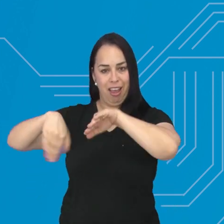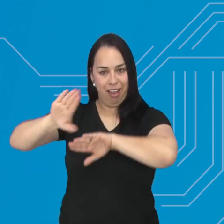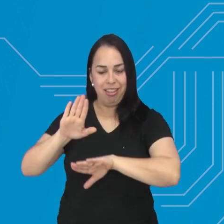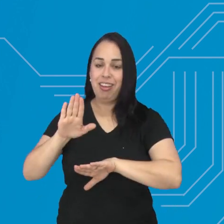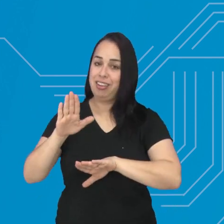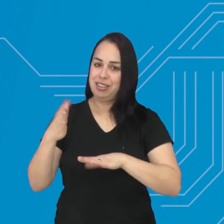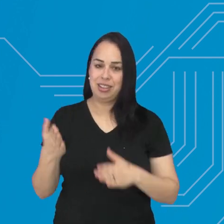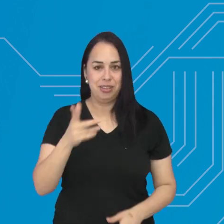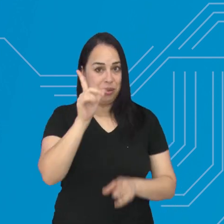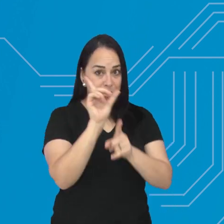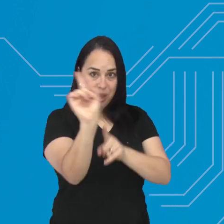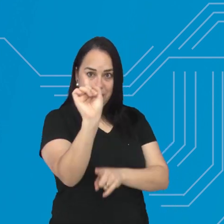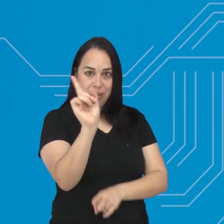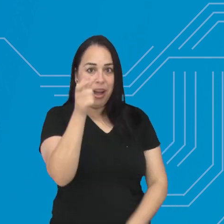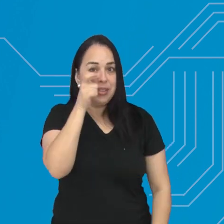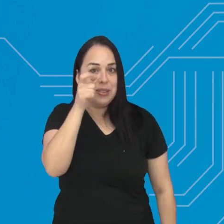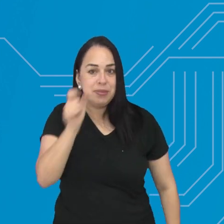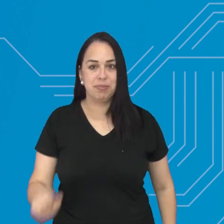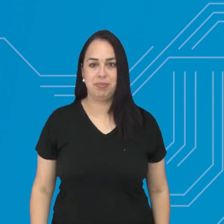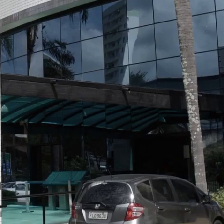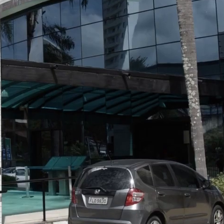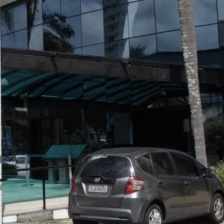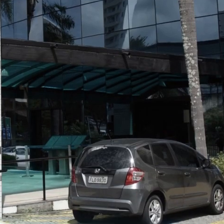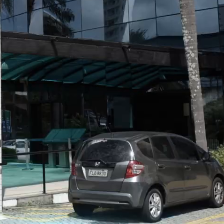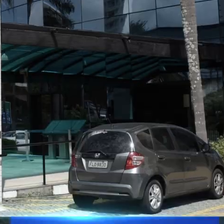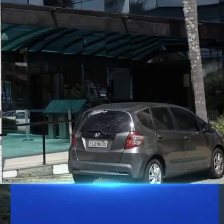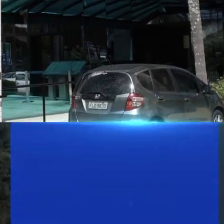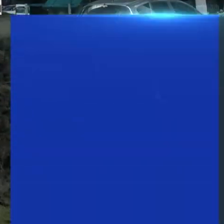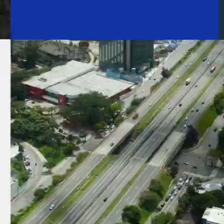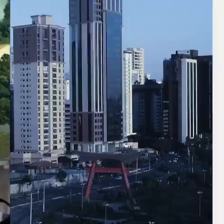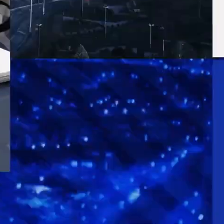karatê Felipe Ferreira dos Santos. Não sai daí.